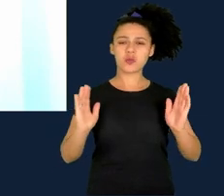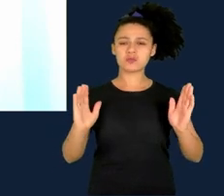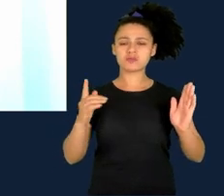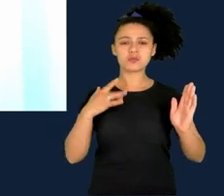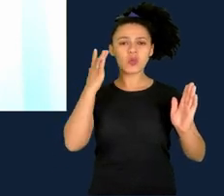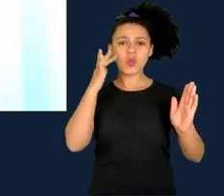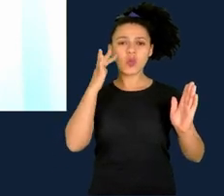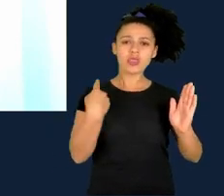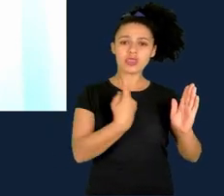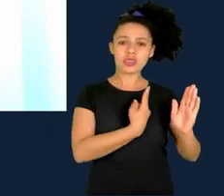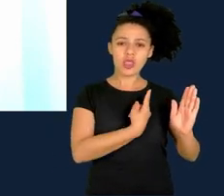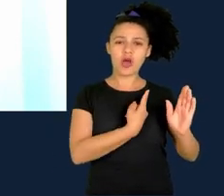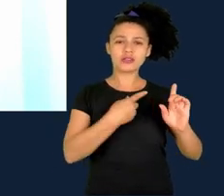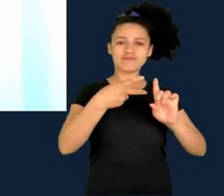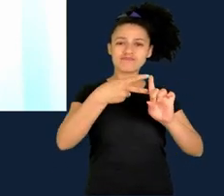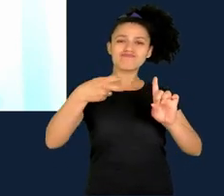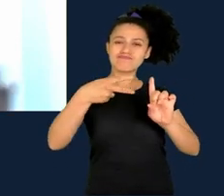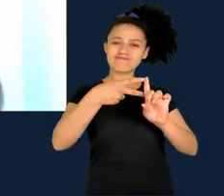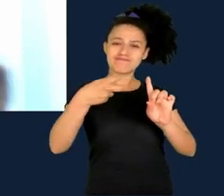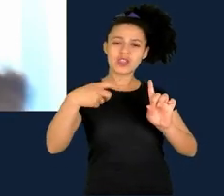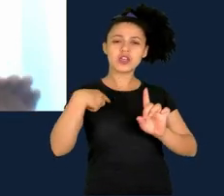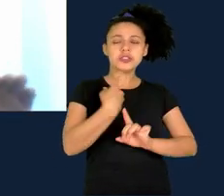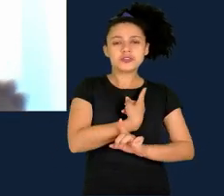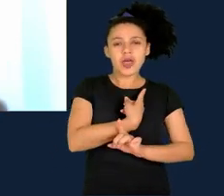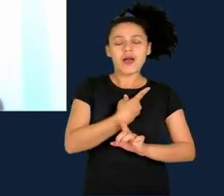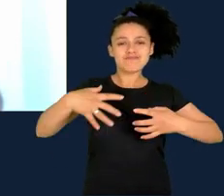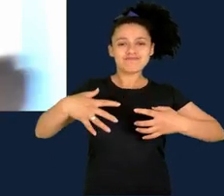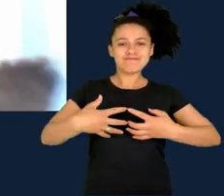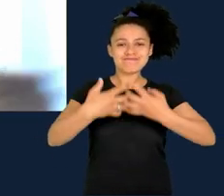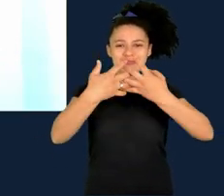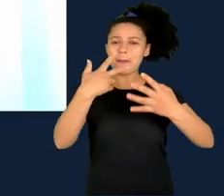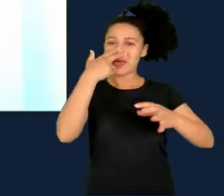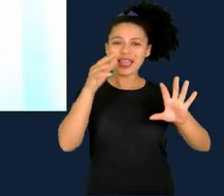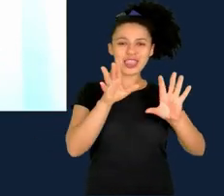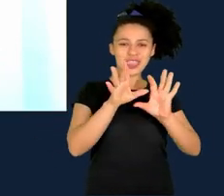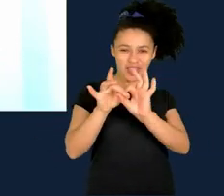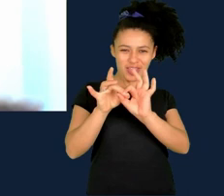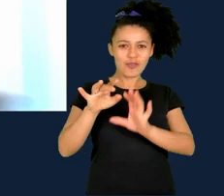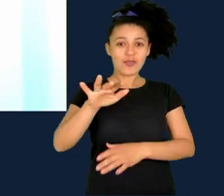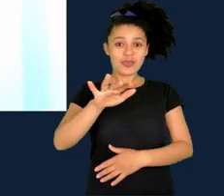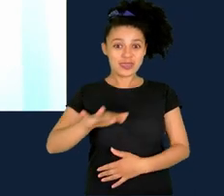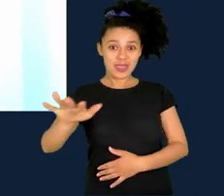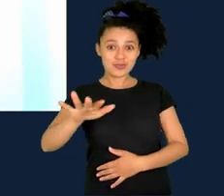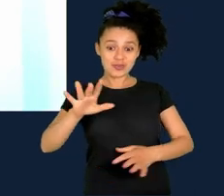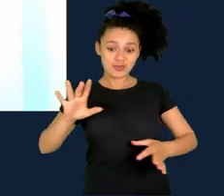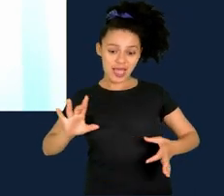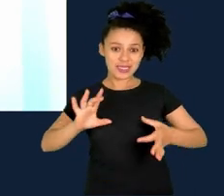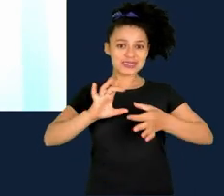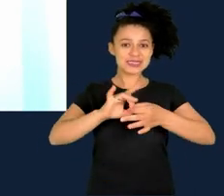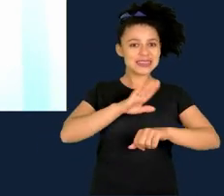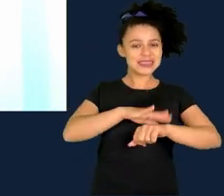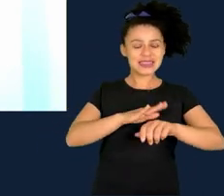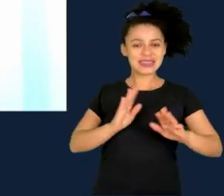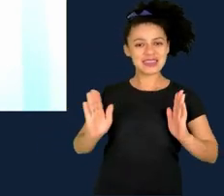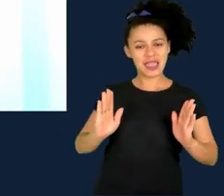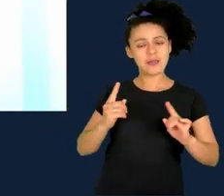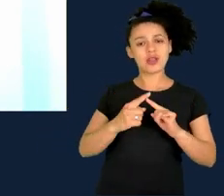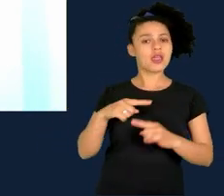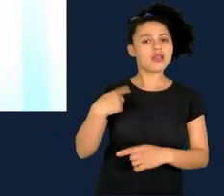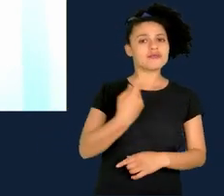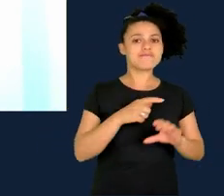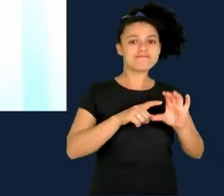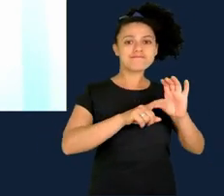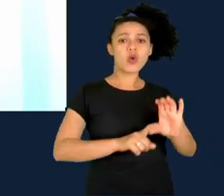como indígenas, a gente funciona um pouco nesse contexto de espaço e tempo, porque nós dependemos